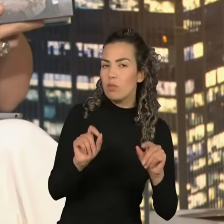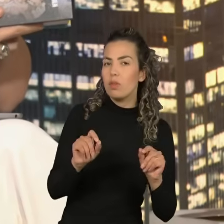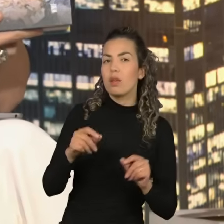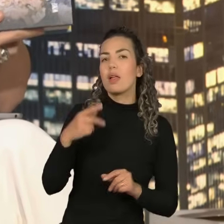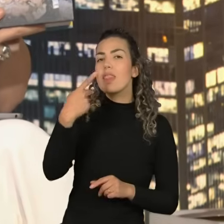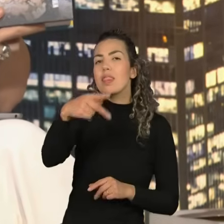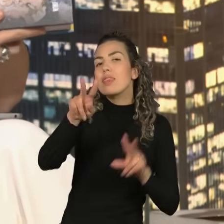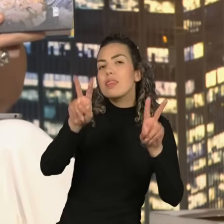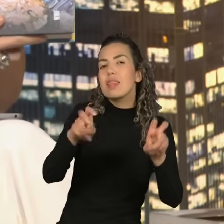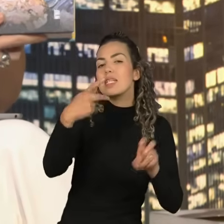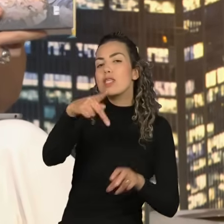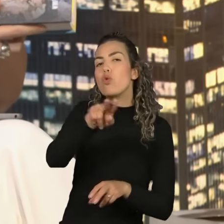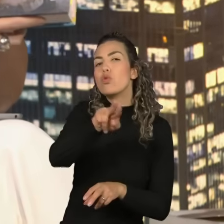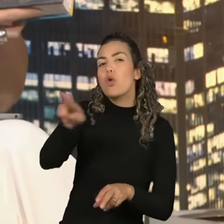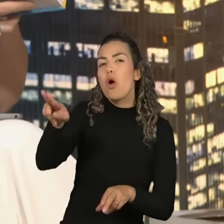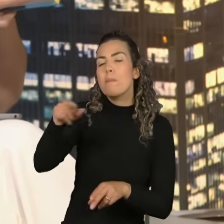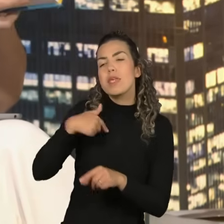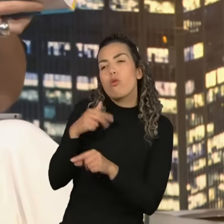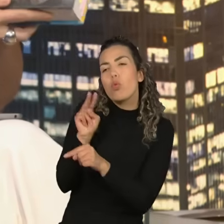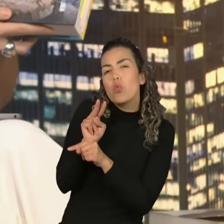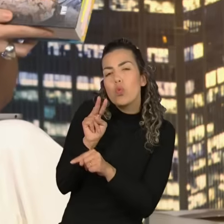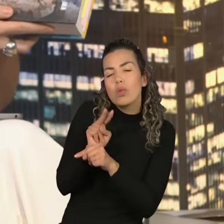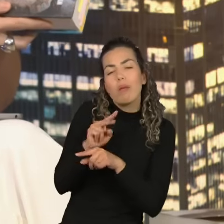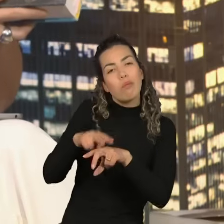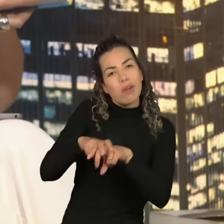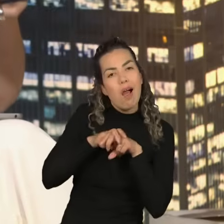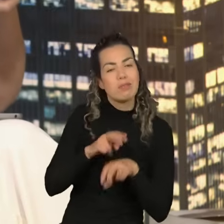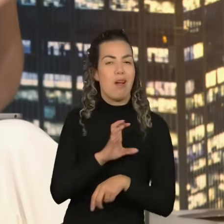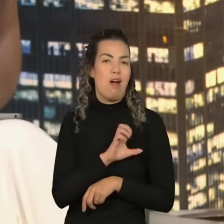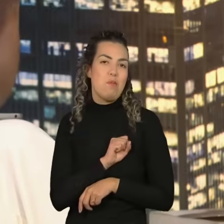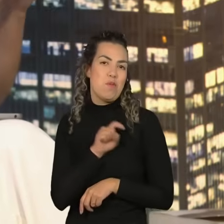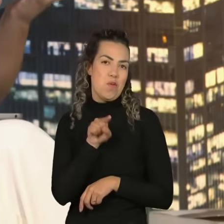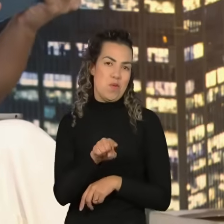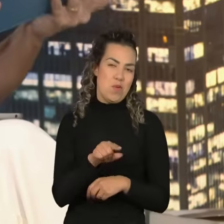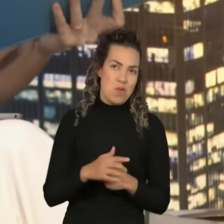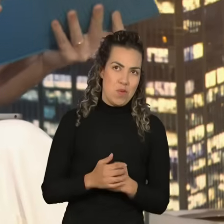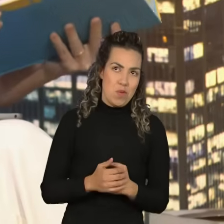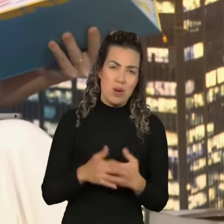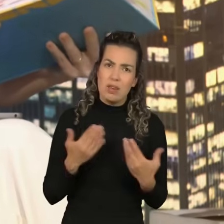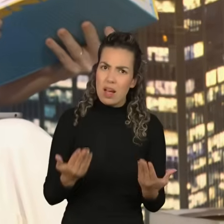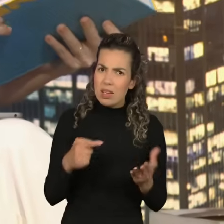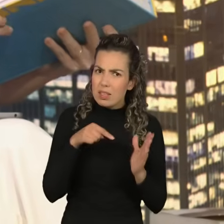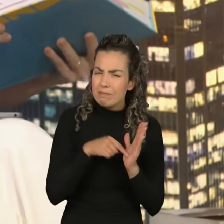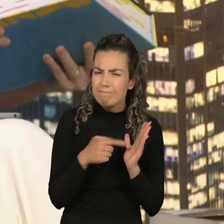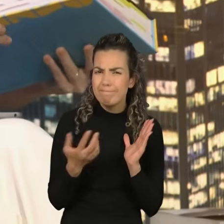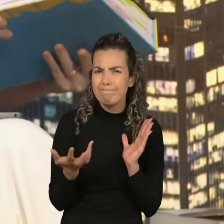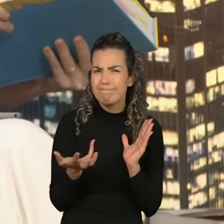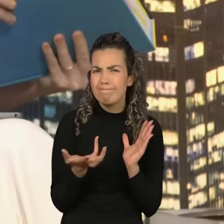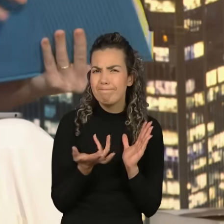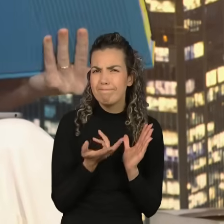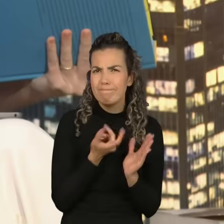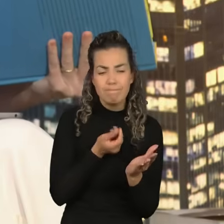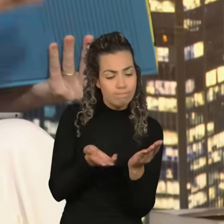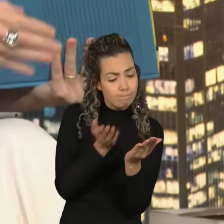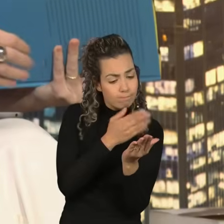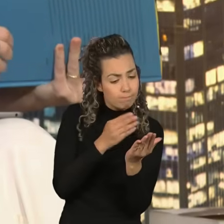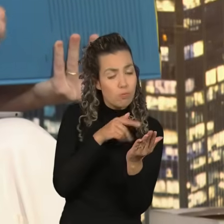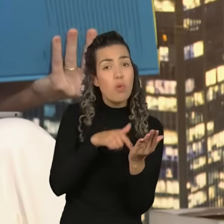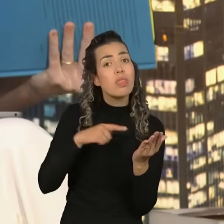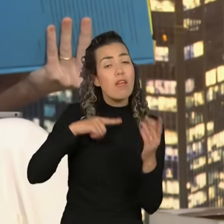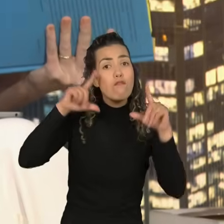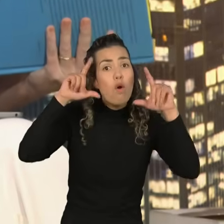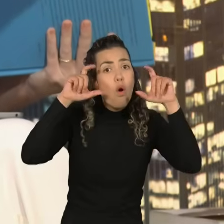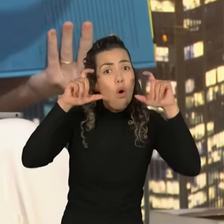uma fotobiografia, e é também da Martins Fontes, e é espetacular porque tem fotos do Cazuza bebê,